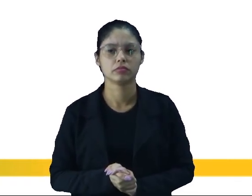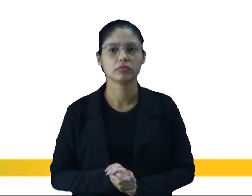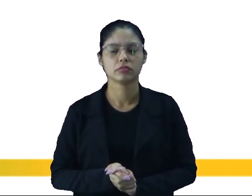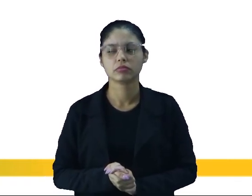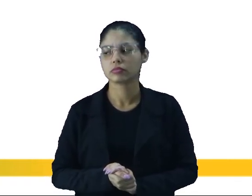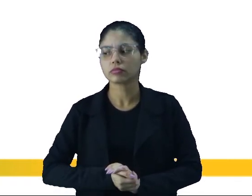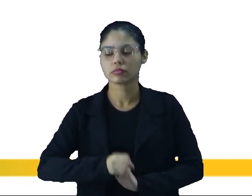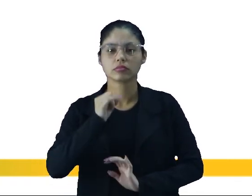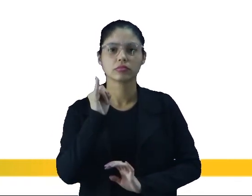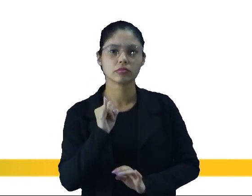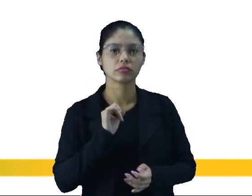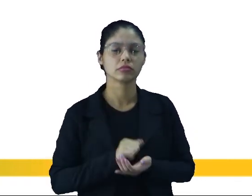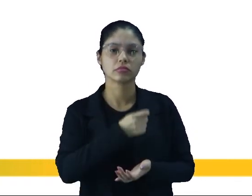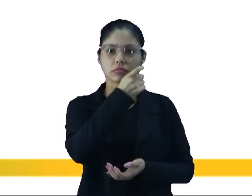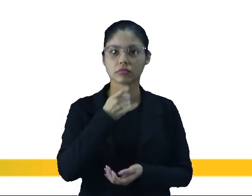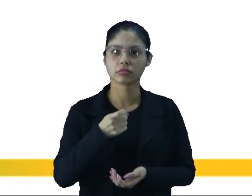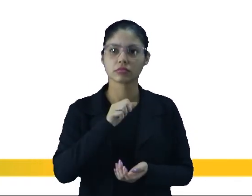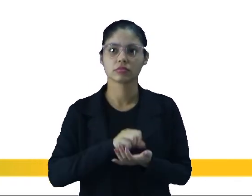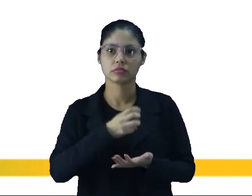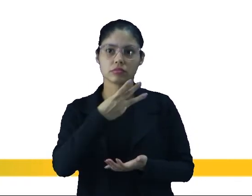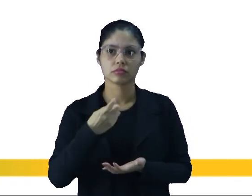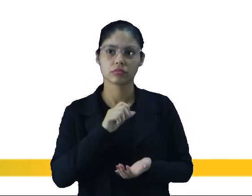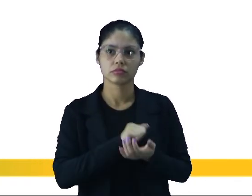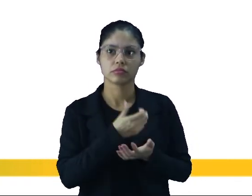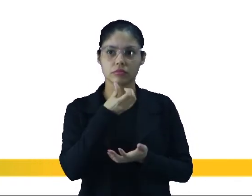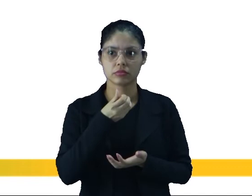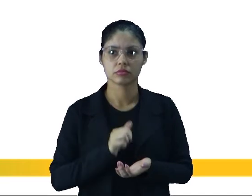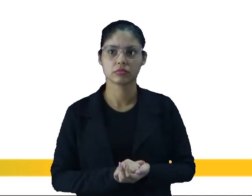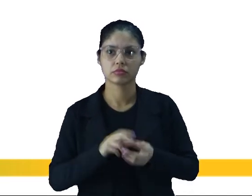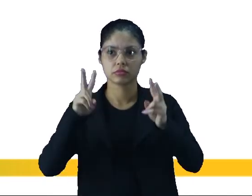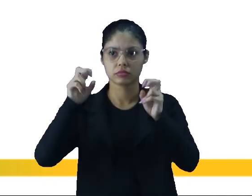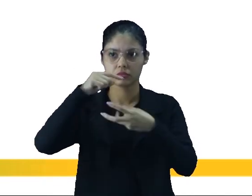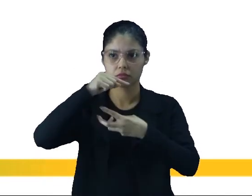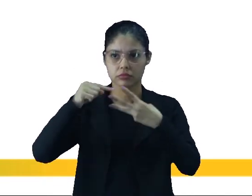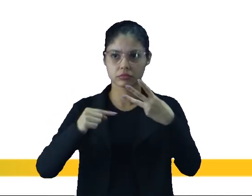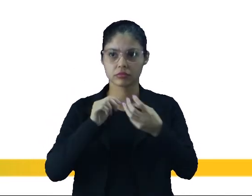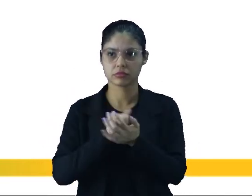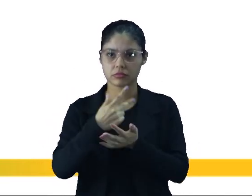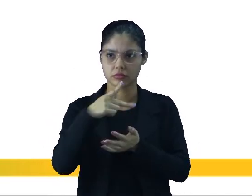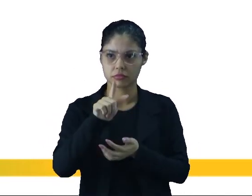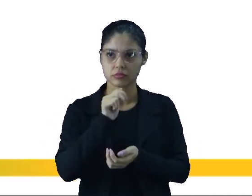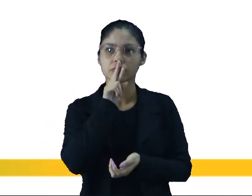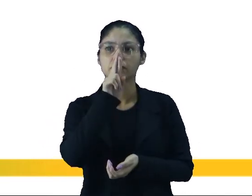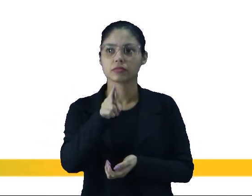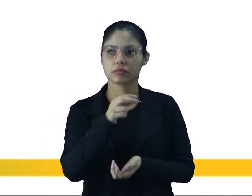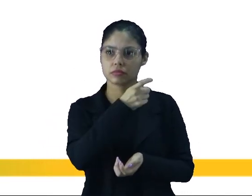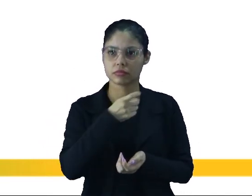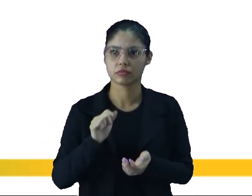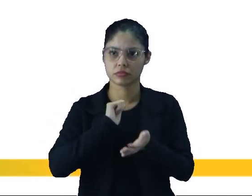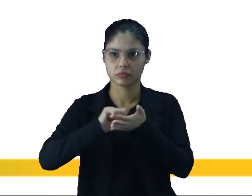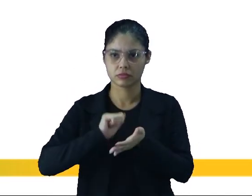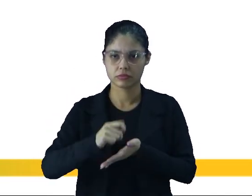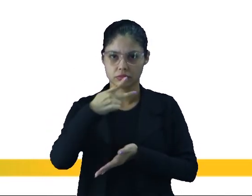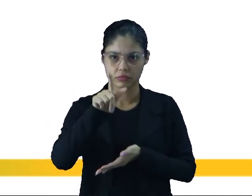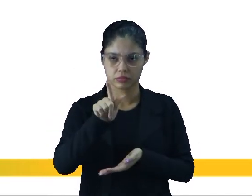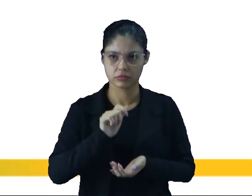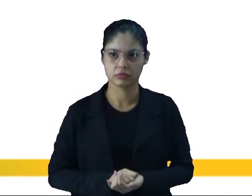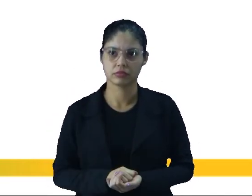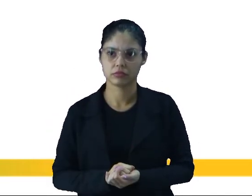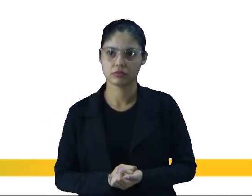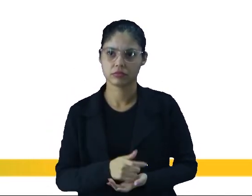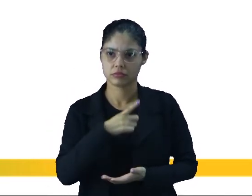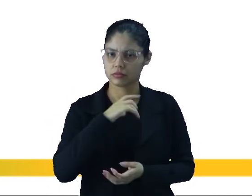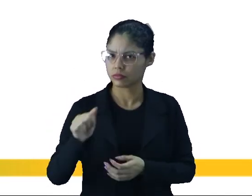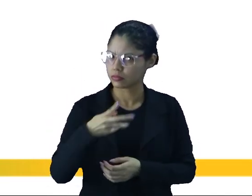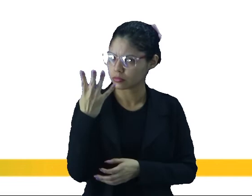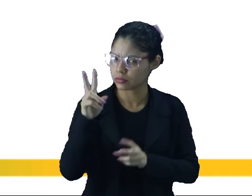Vamos lá, sendo x menos 3x e x mais 6, 3 termos consecutivos de uma PG. Calcule o valor de x e escreva PG. Eu